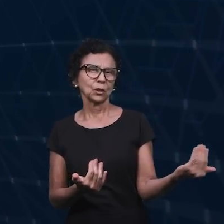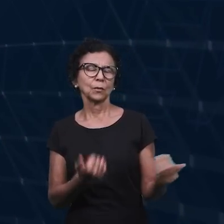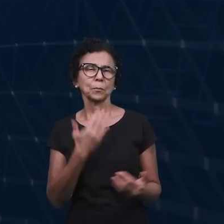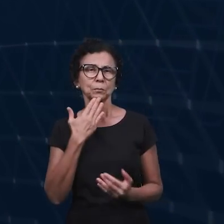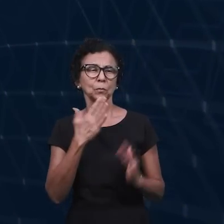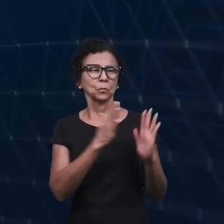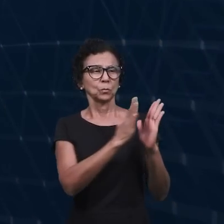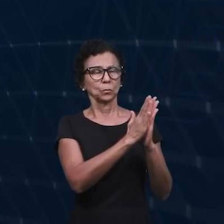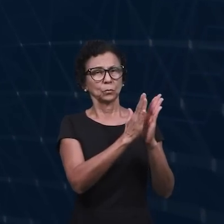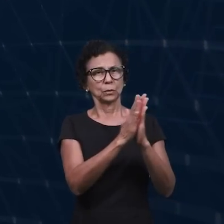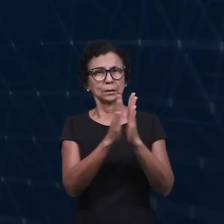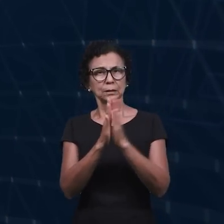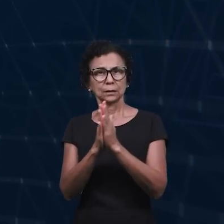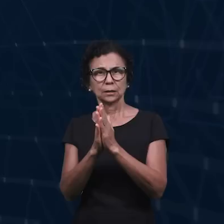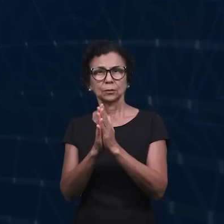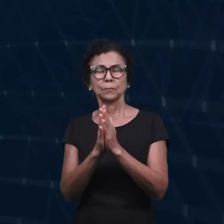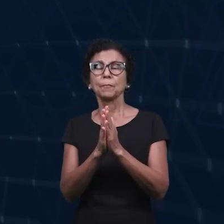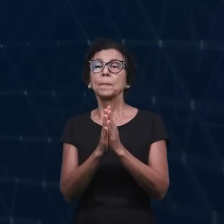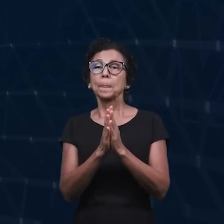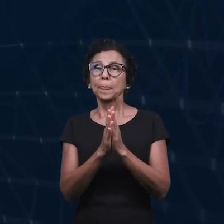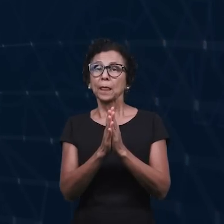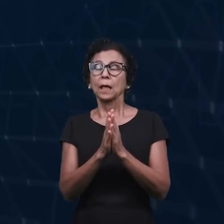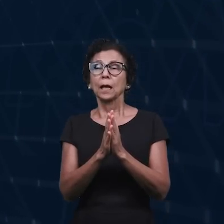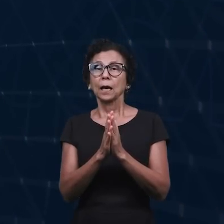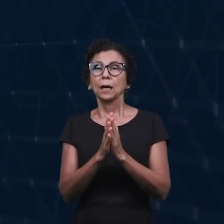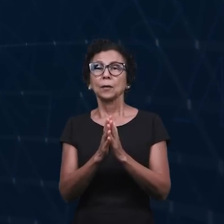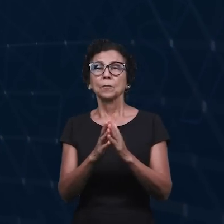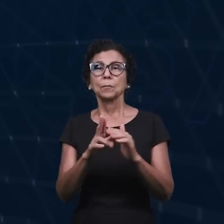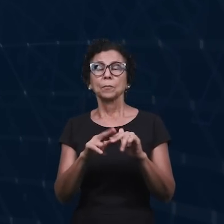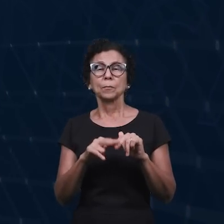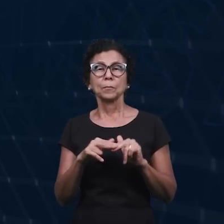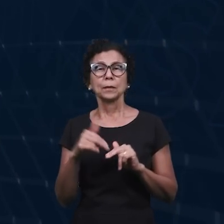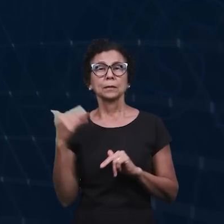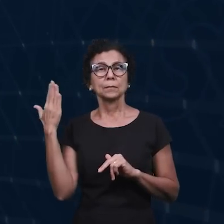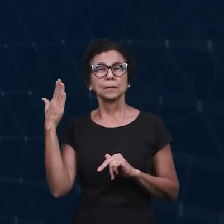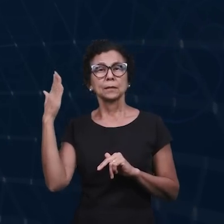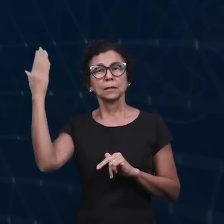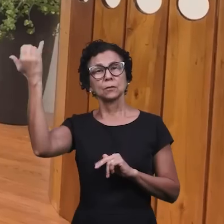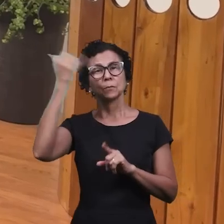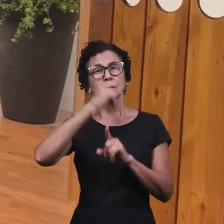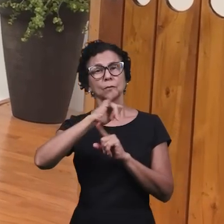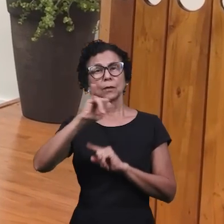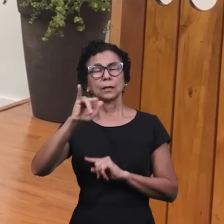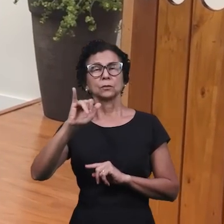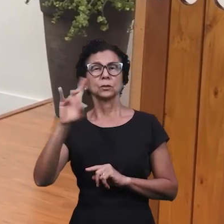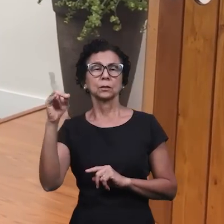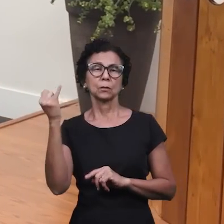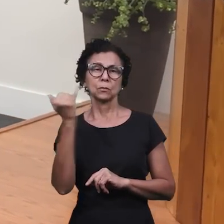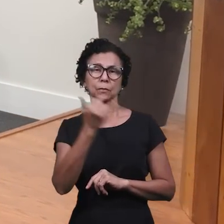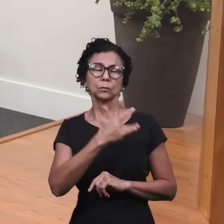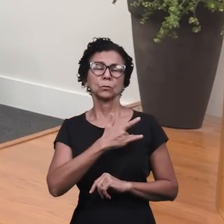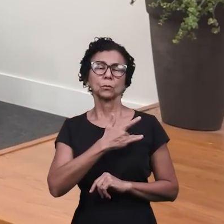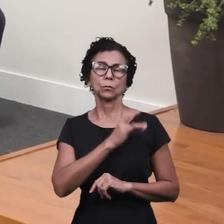recebendo oração. O Senhor falou com muitos através das mensagens proféticas.